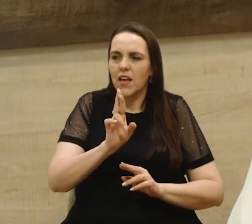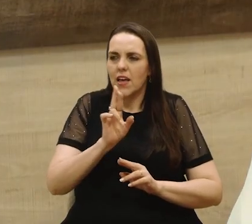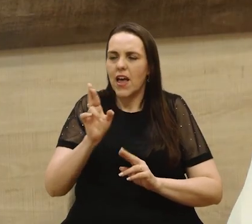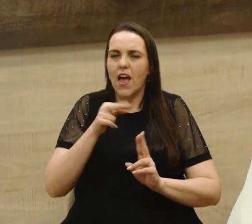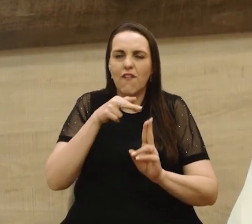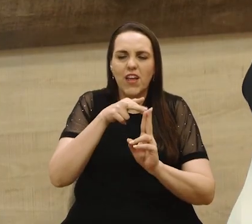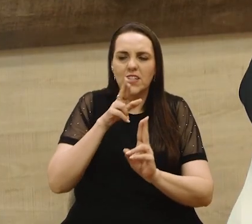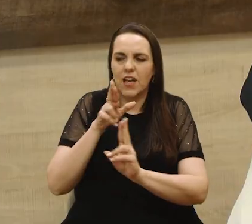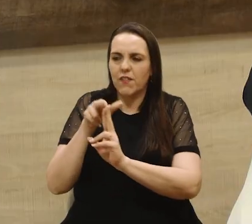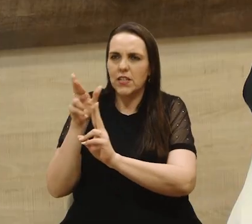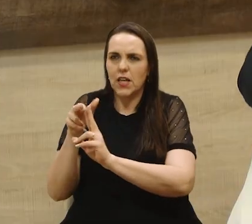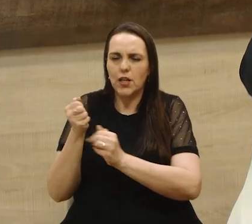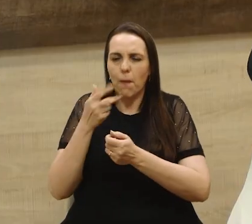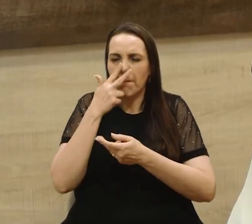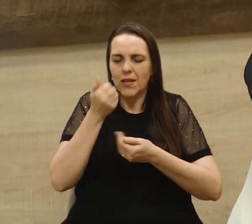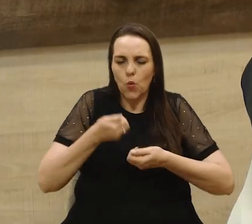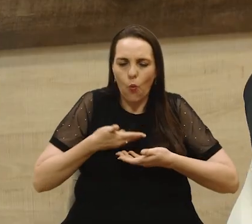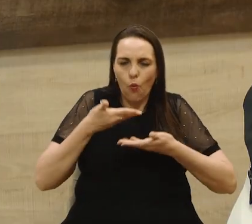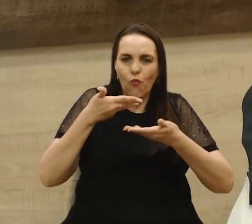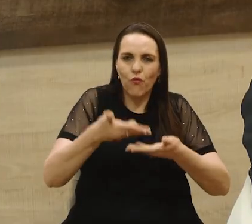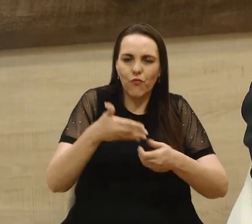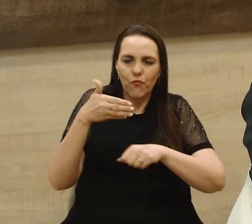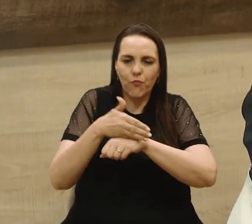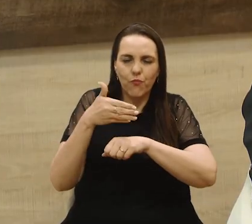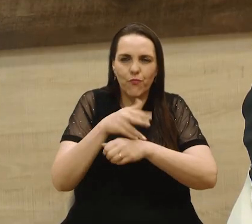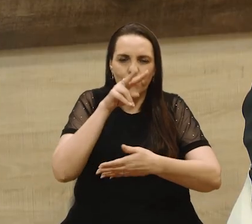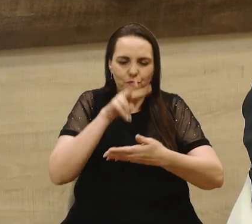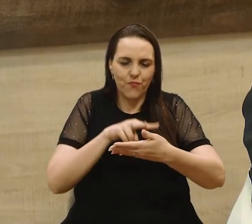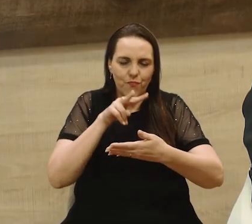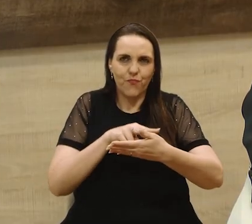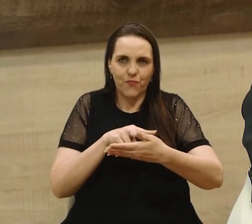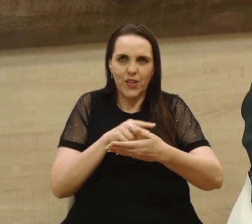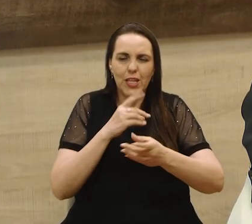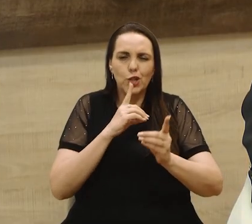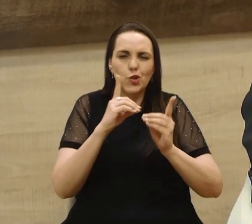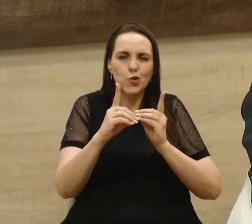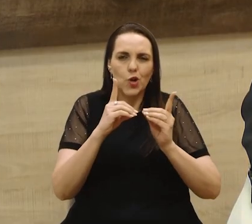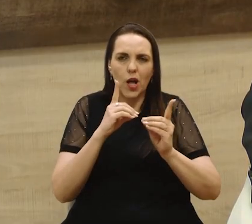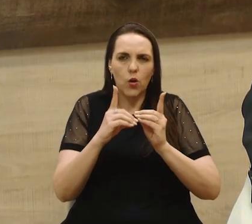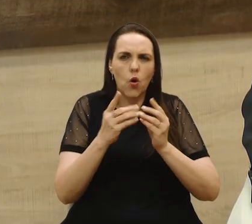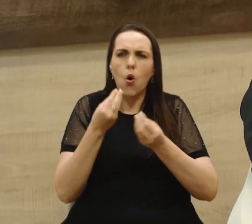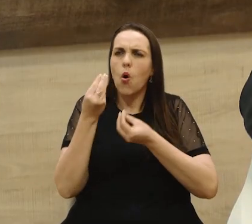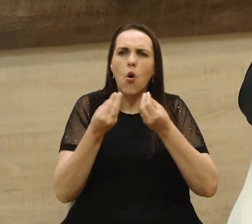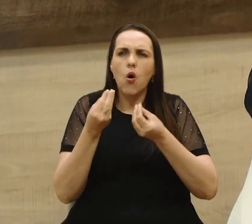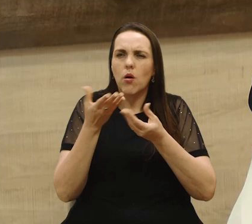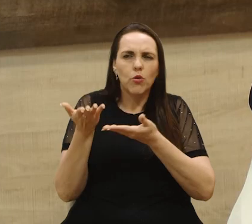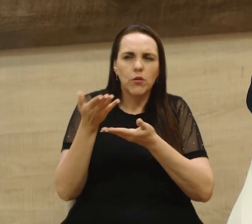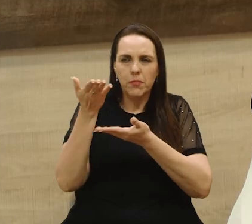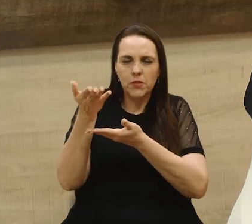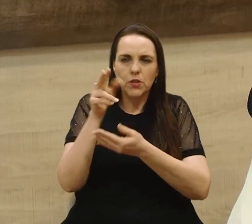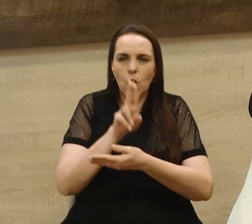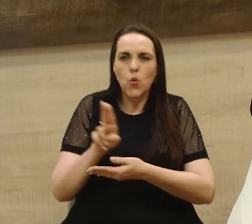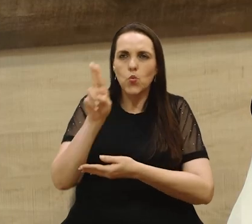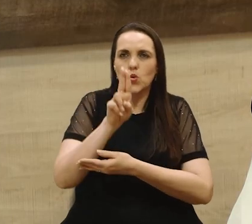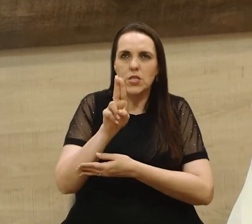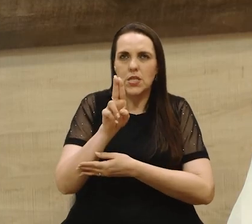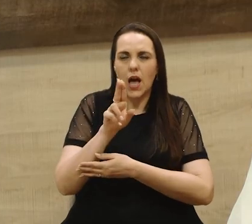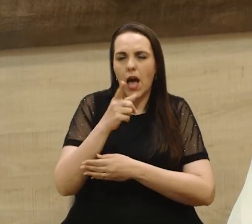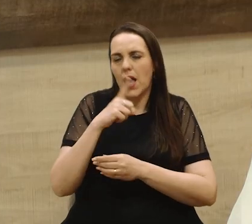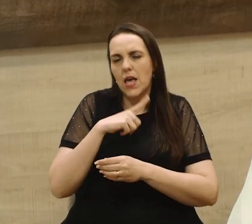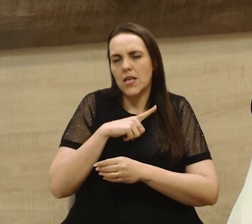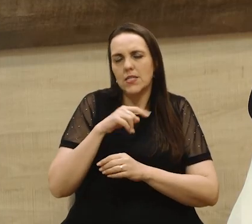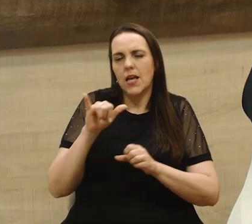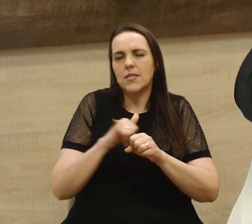referindo. Isso cria um convite a uma participação de diálogo. Como é que foi a